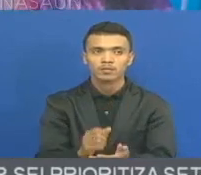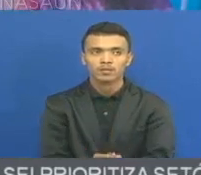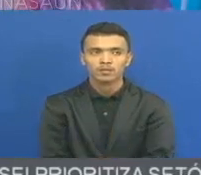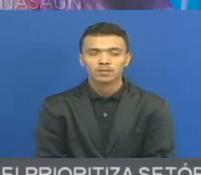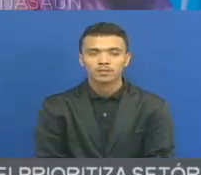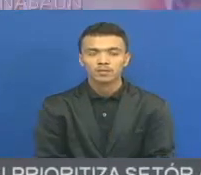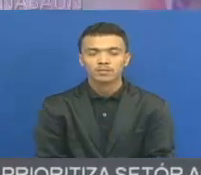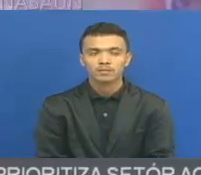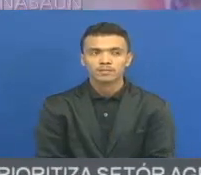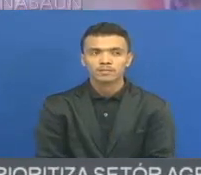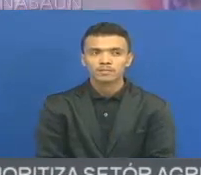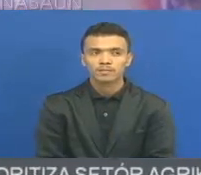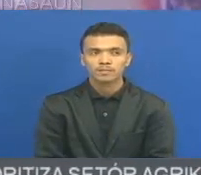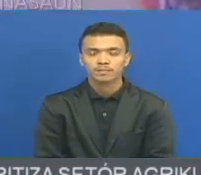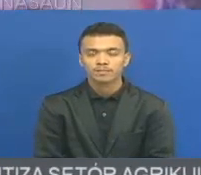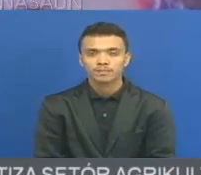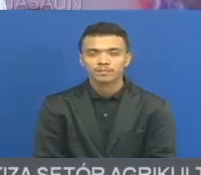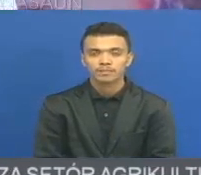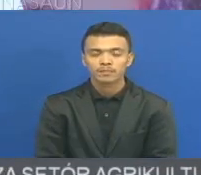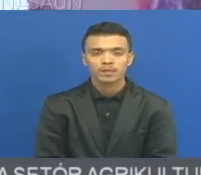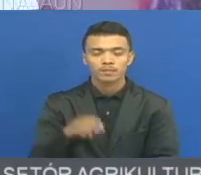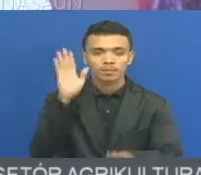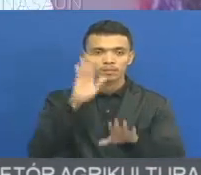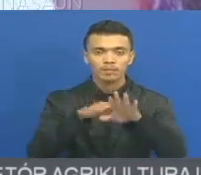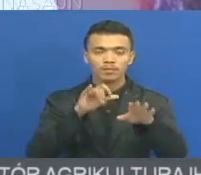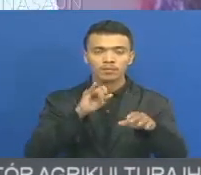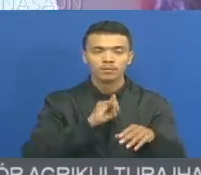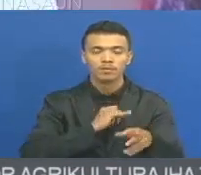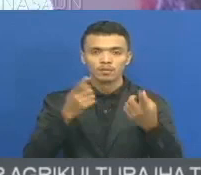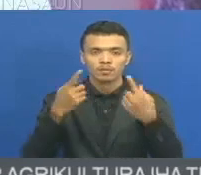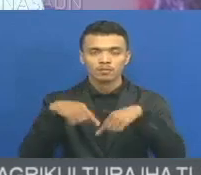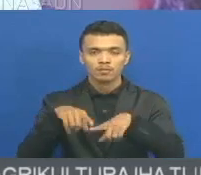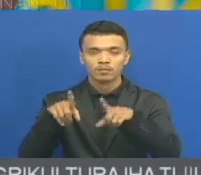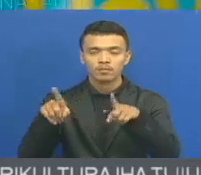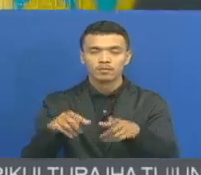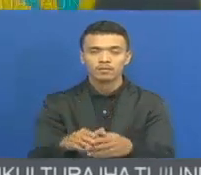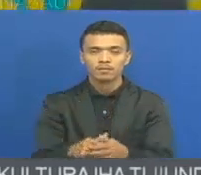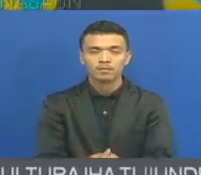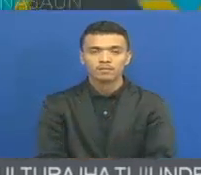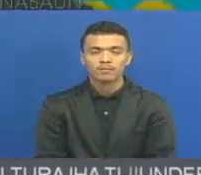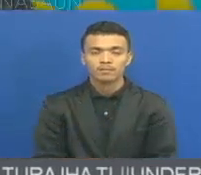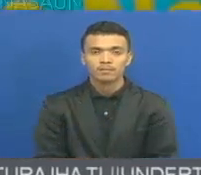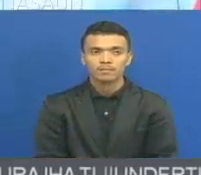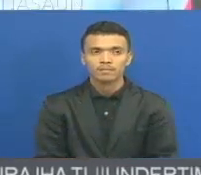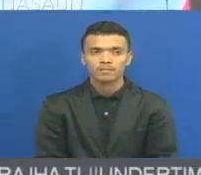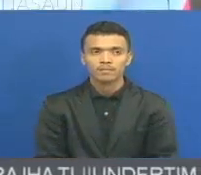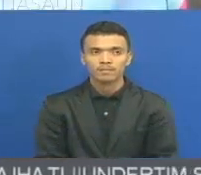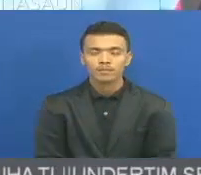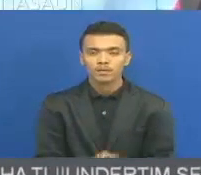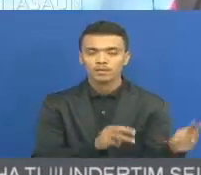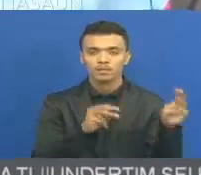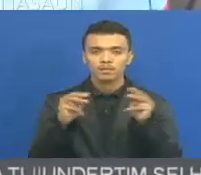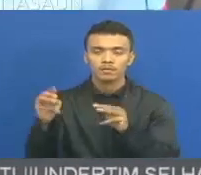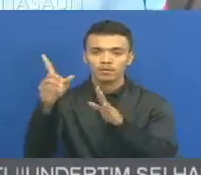eu ekusi, e me bolo áudia, ba primeiro ministro, muda de lei, se